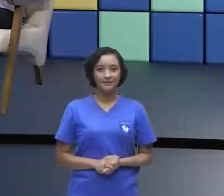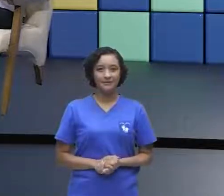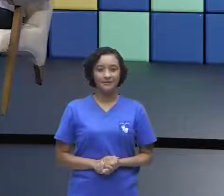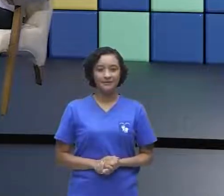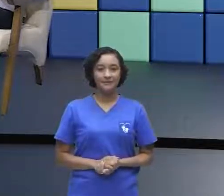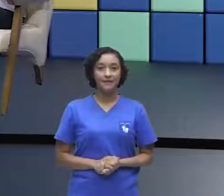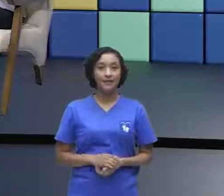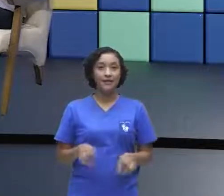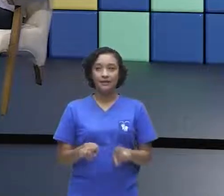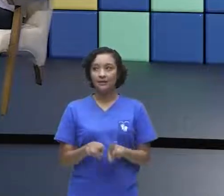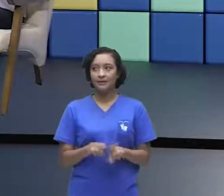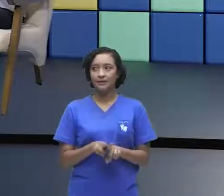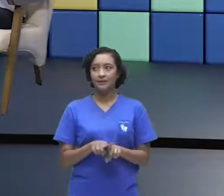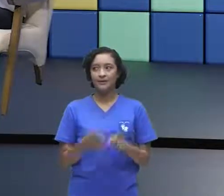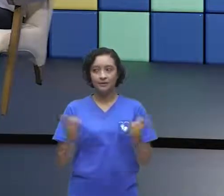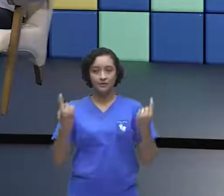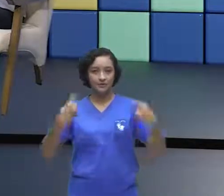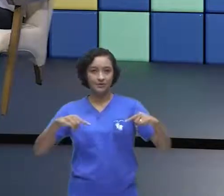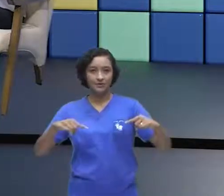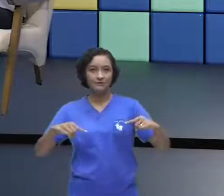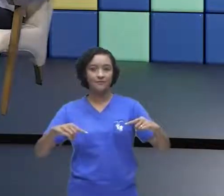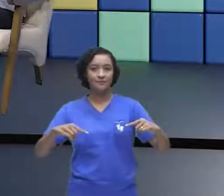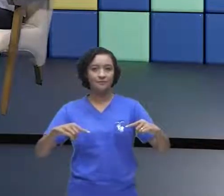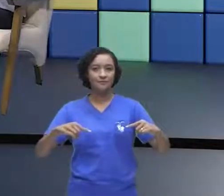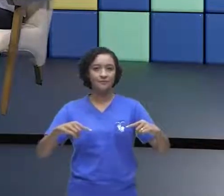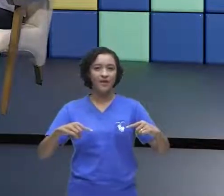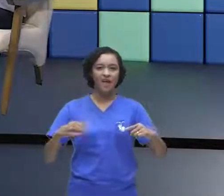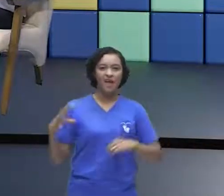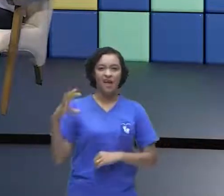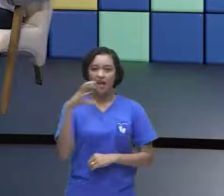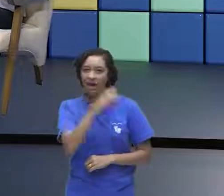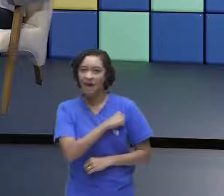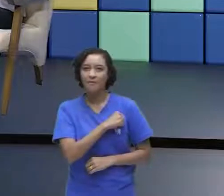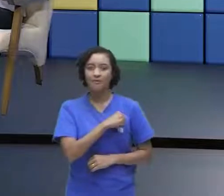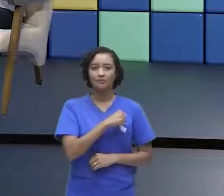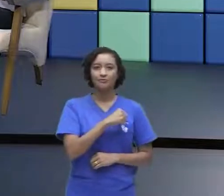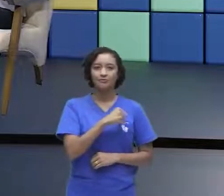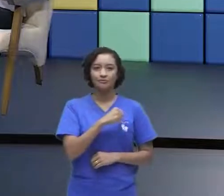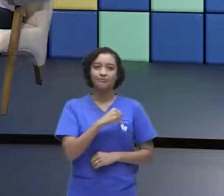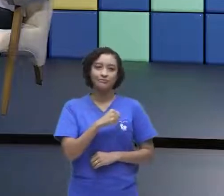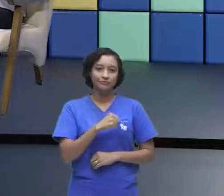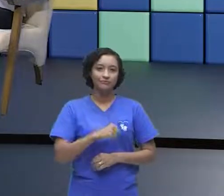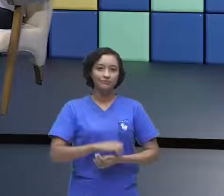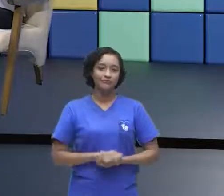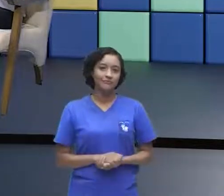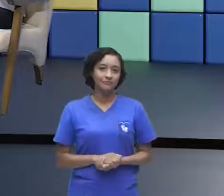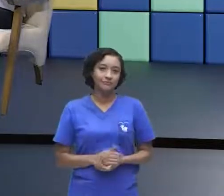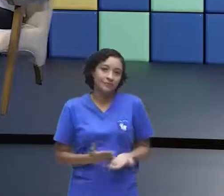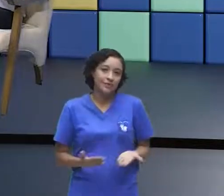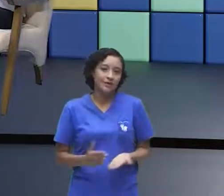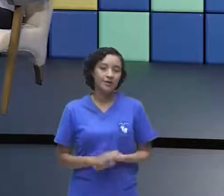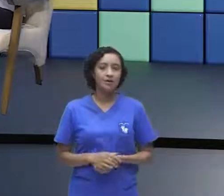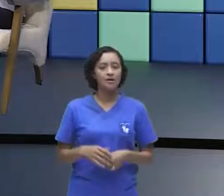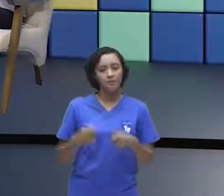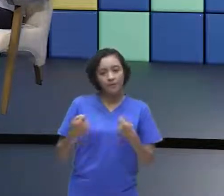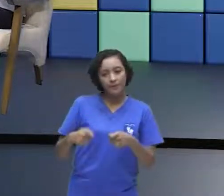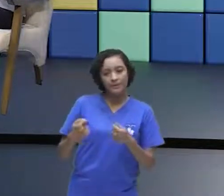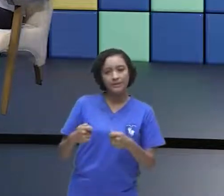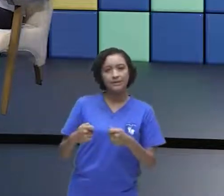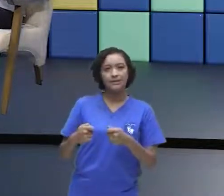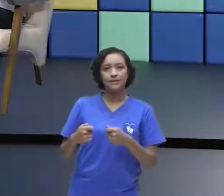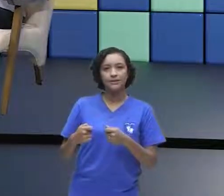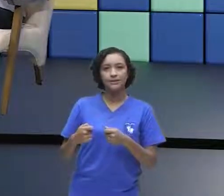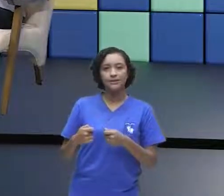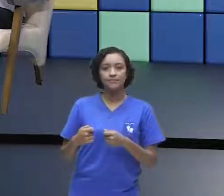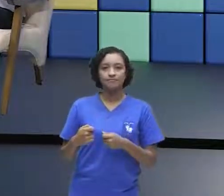desafiador, porque é tudo tão veloz, é tudo tão acelerado, é tudo tão para ontem. E é legal a gente aprender a lidar com essas emoções, né? A